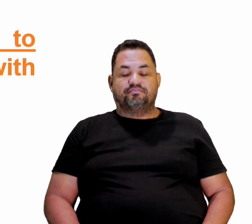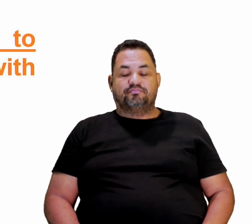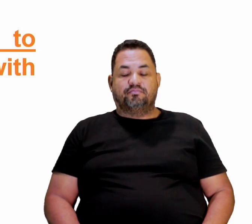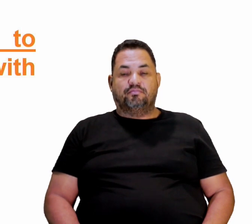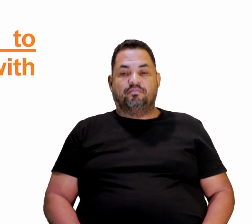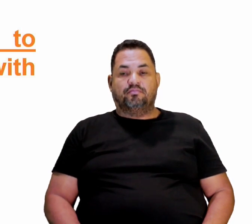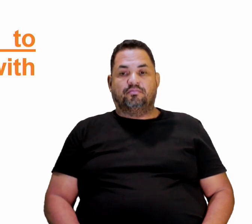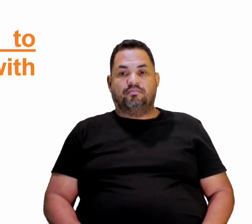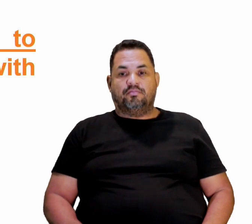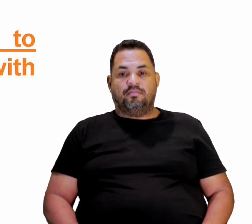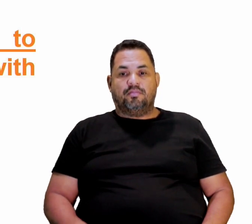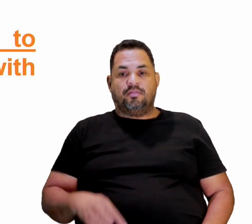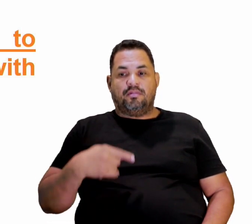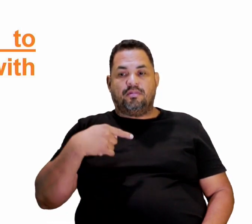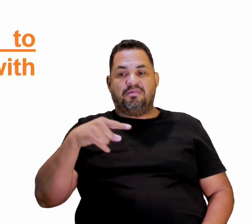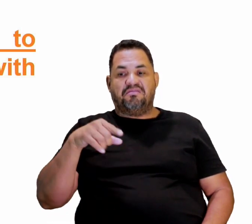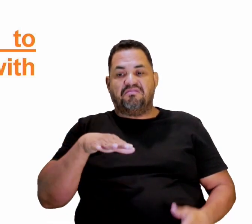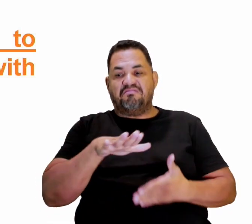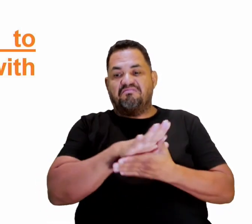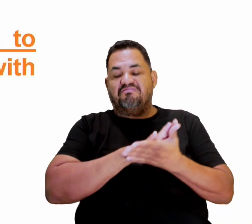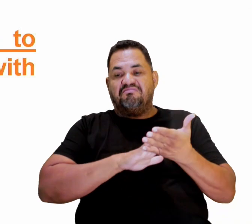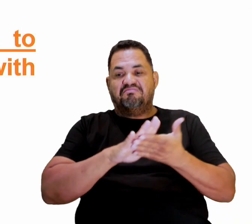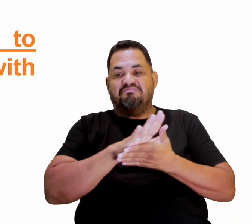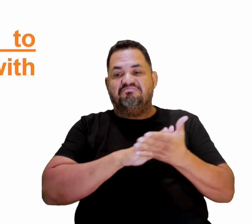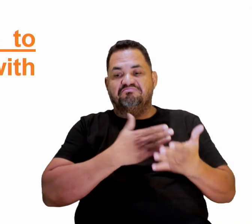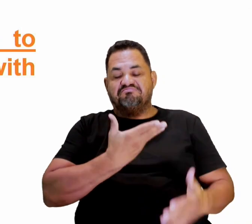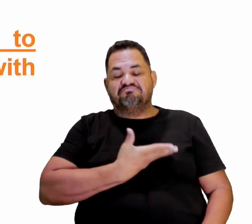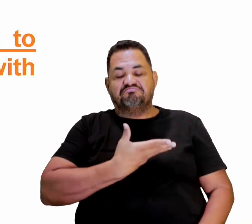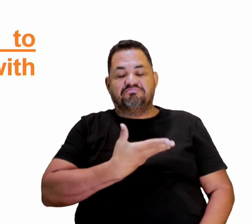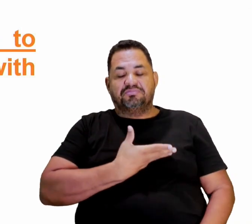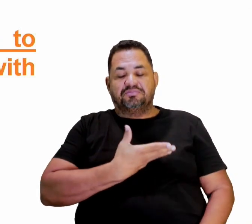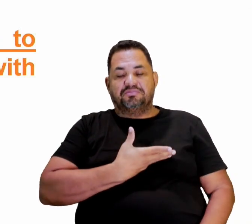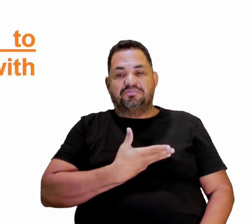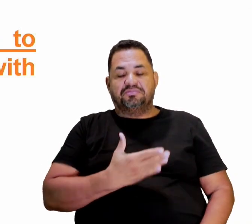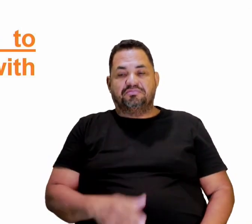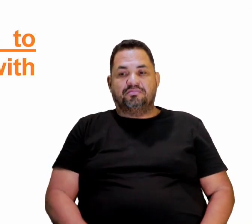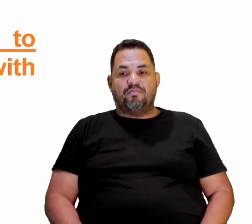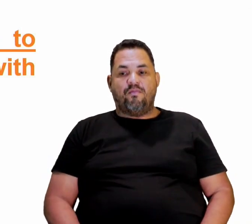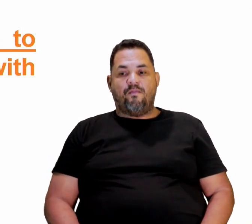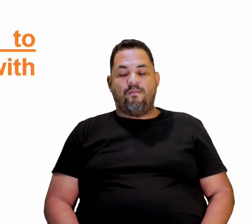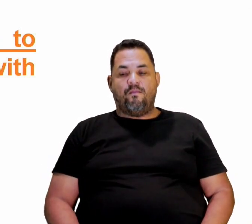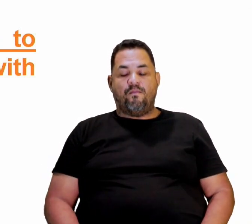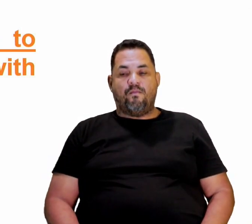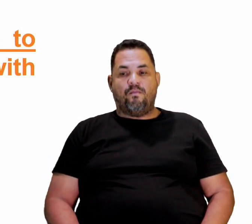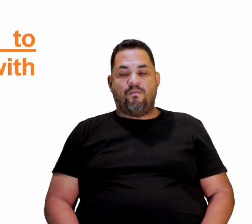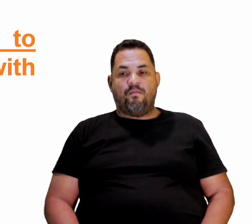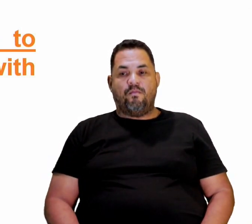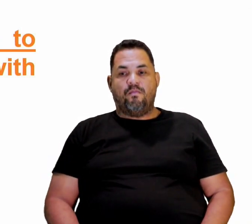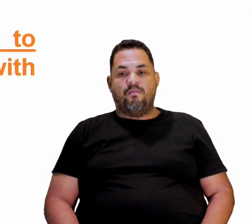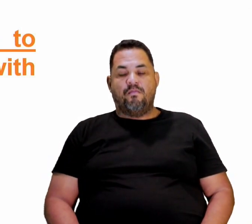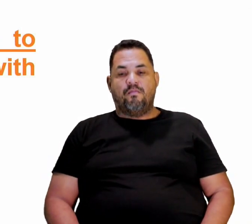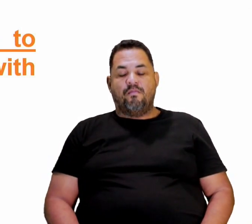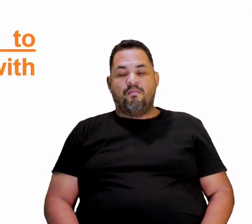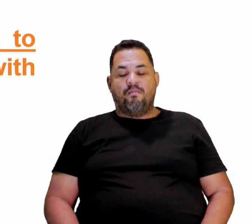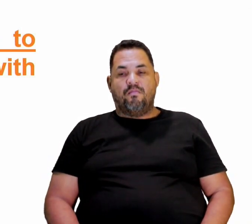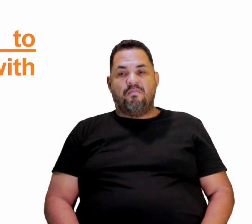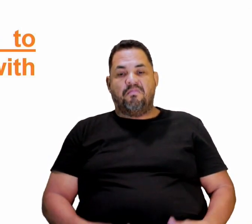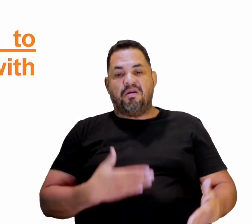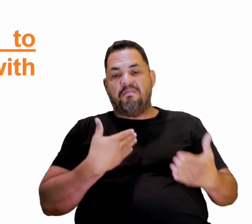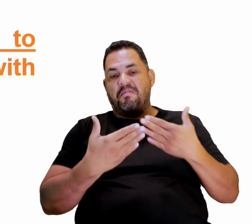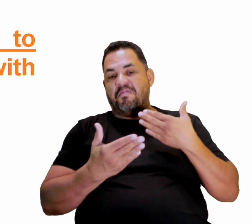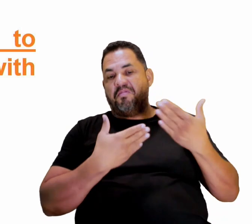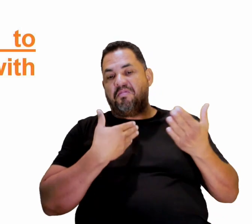eu vou jogar conversa fora com meus amigos Conversar cheia de chat